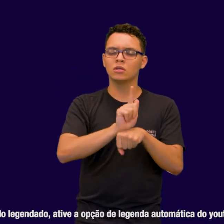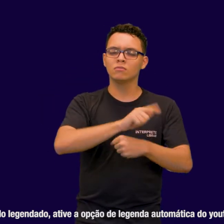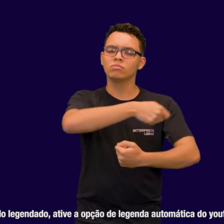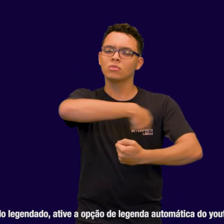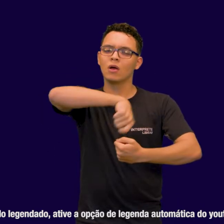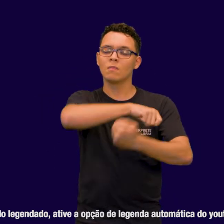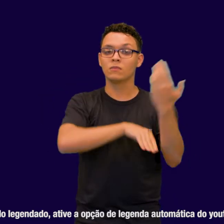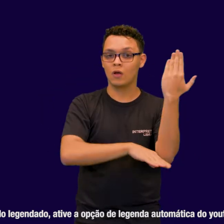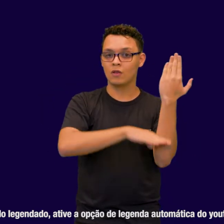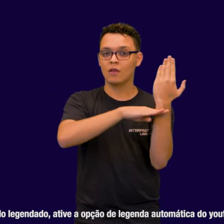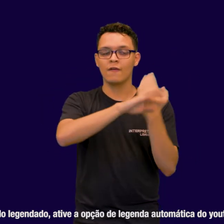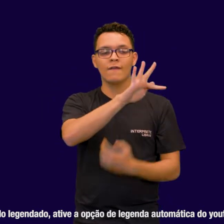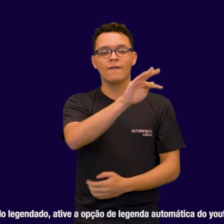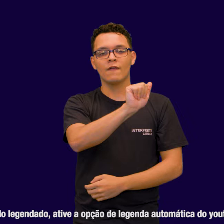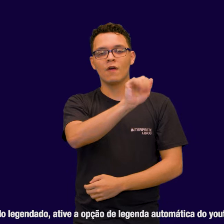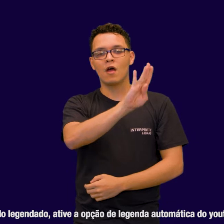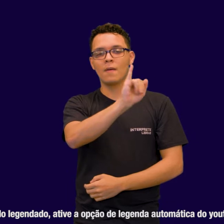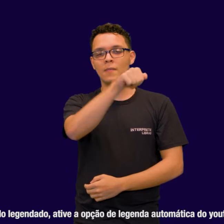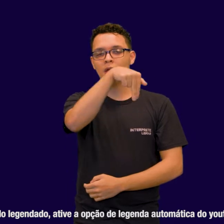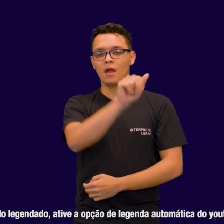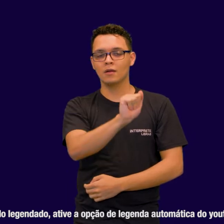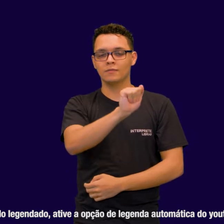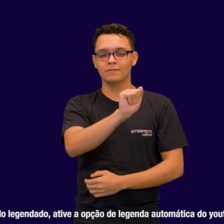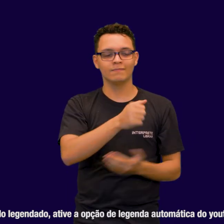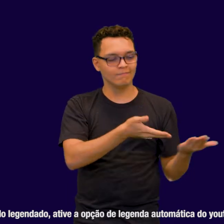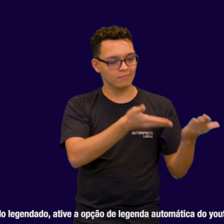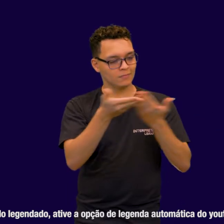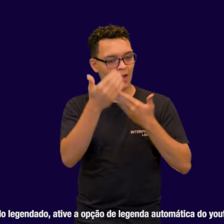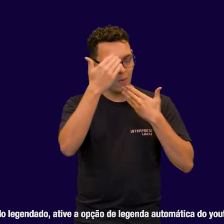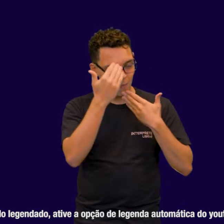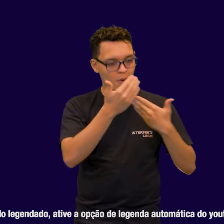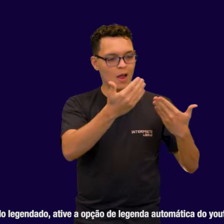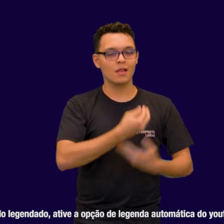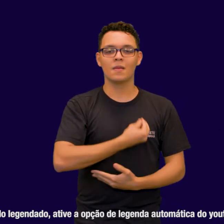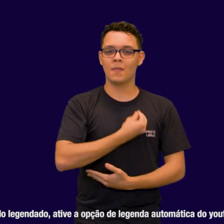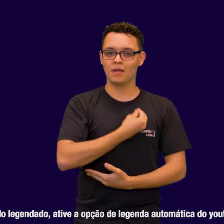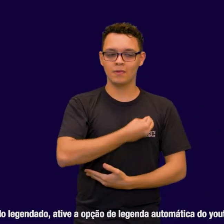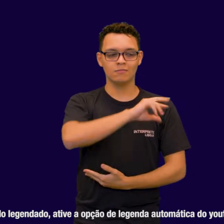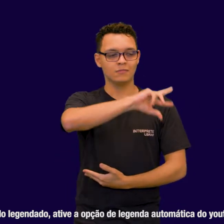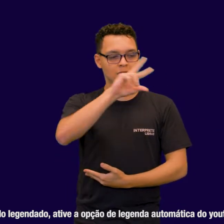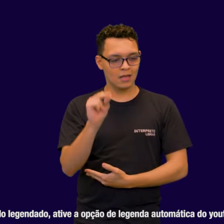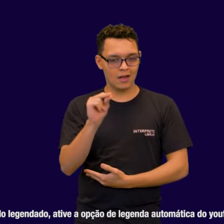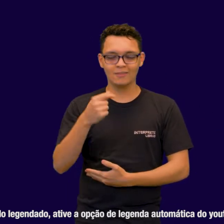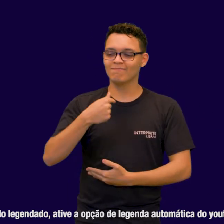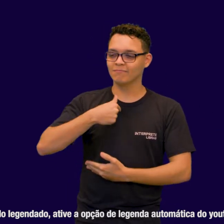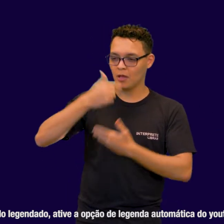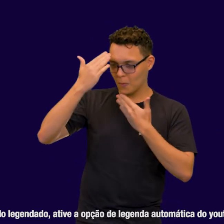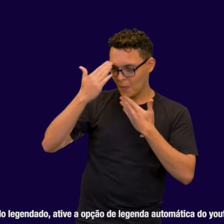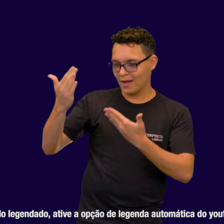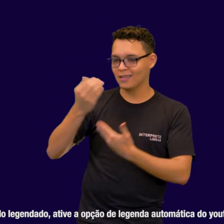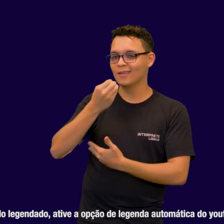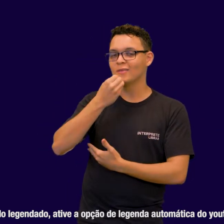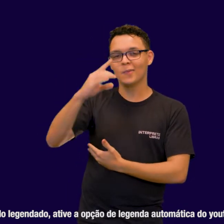do Senac, Fabiana Regui. Fabiana, como vai? Obrigada pela participação no Momento Senac. Eu que agradeço,